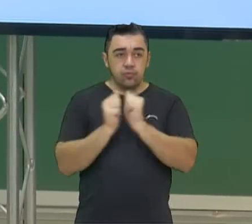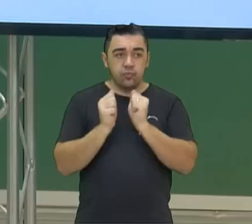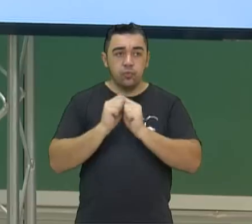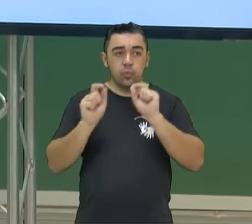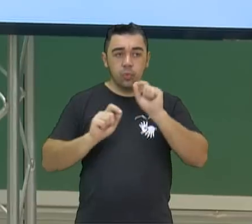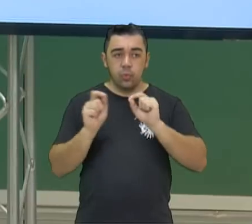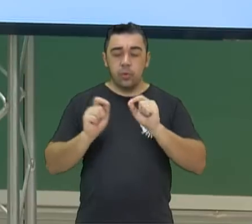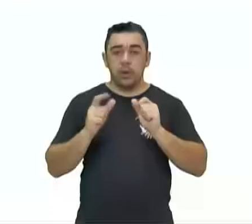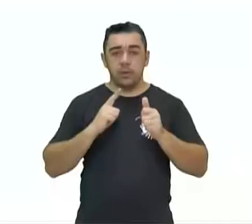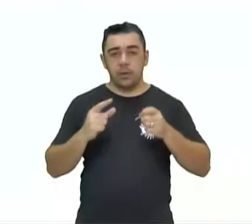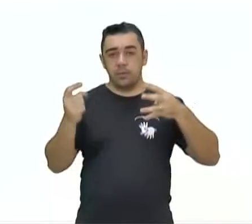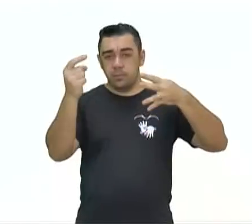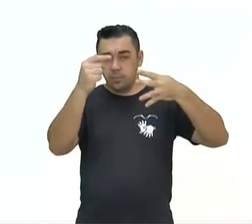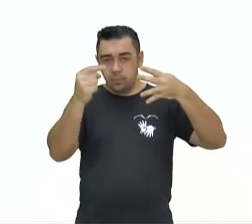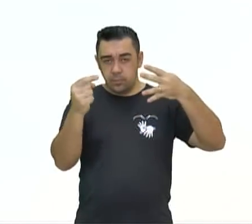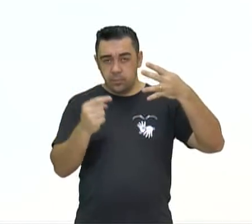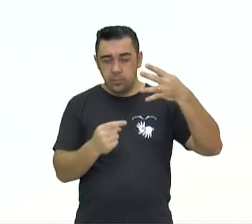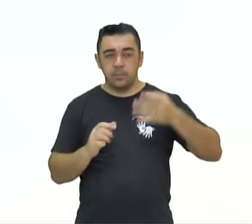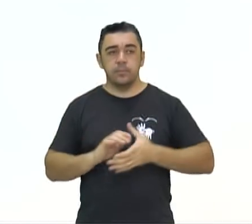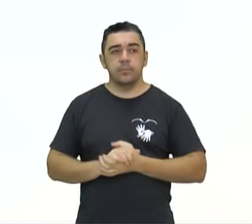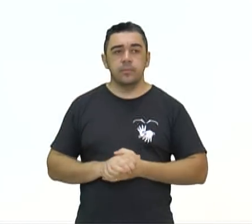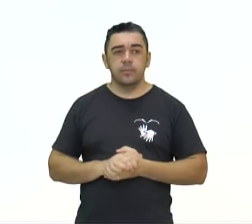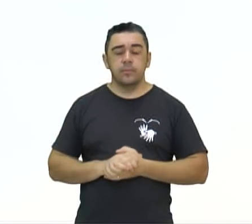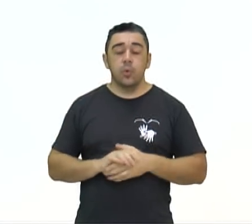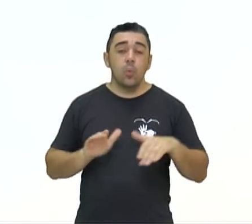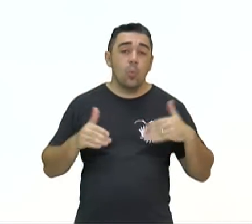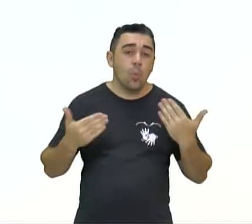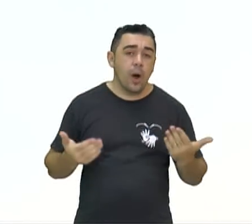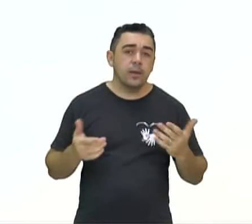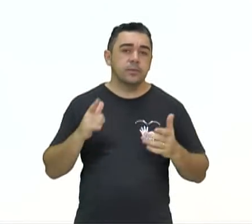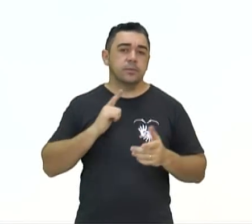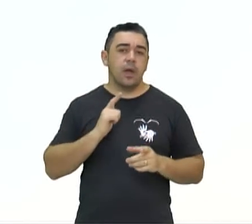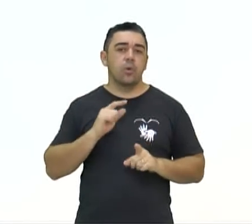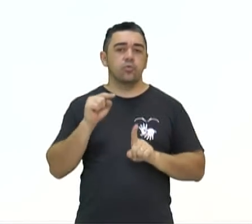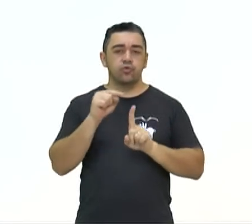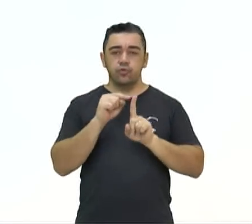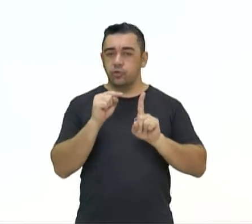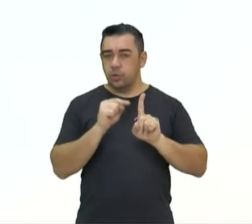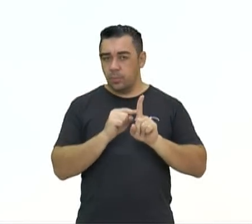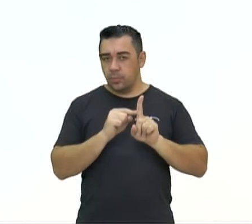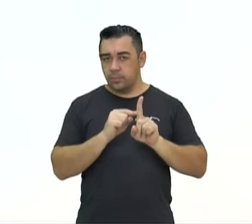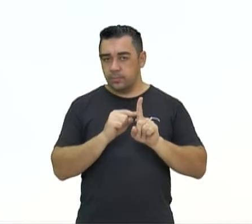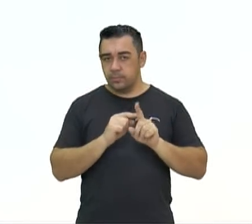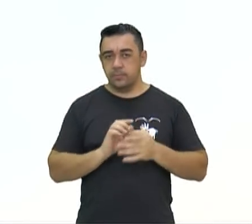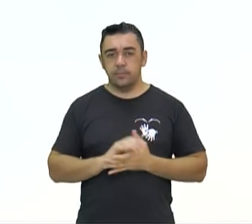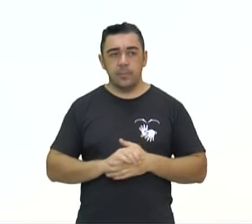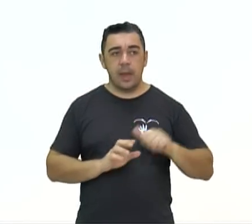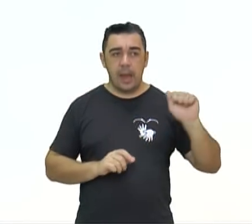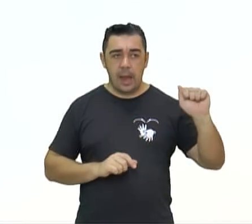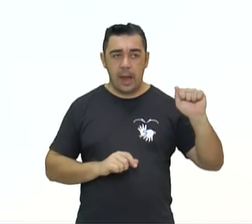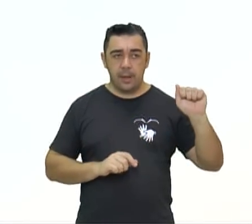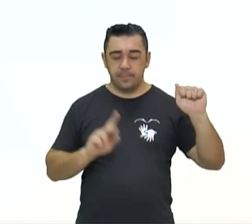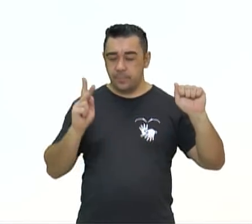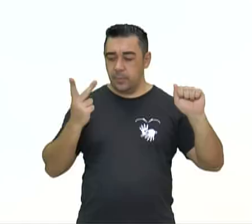esses assuntos do slackline. Então, quais são as modalidades de slackline? Alternativa